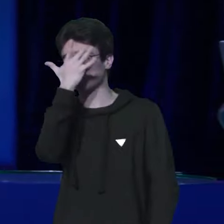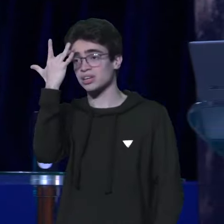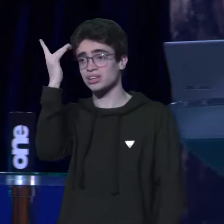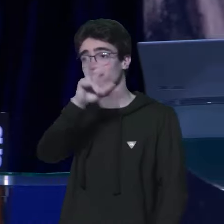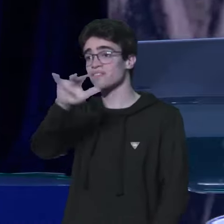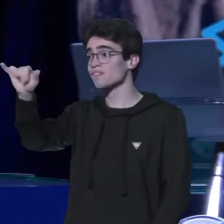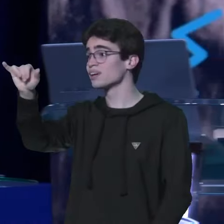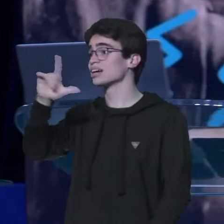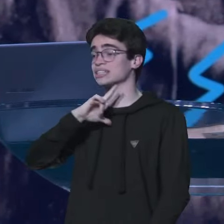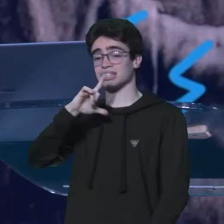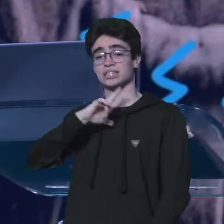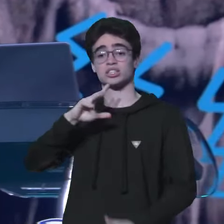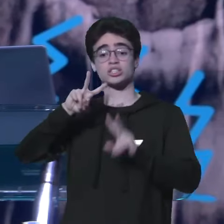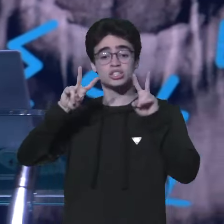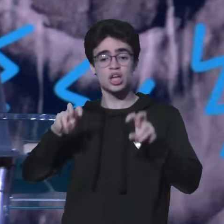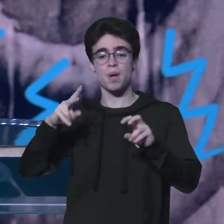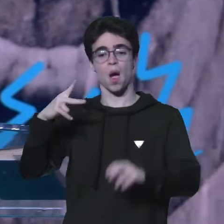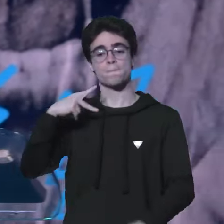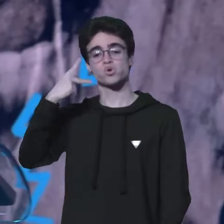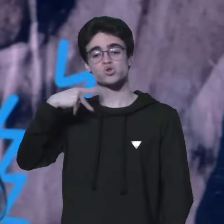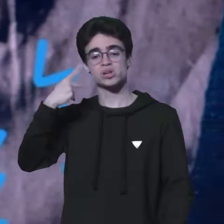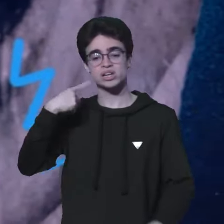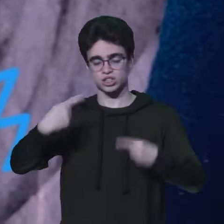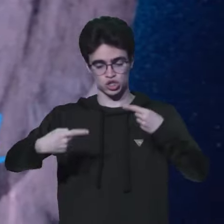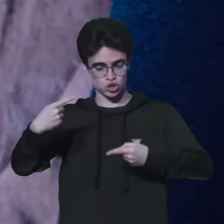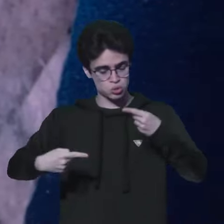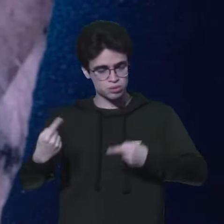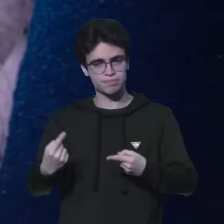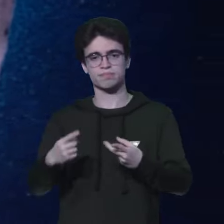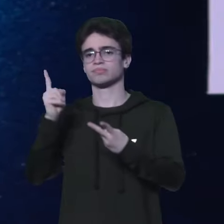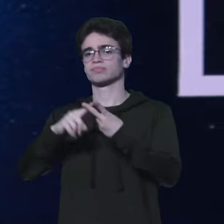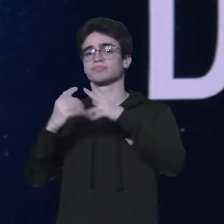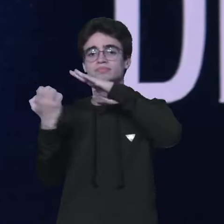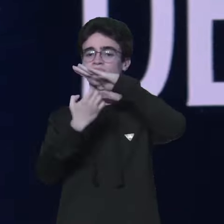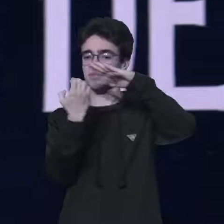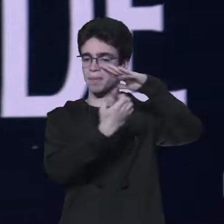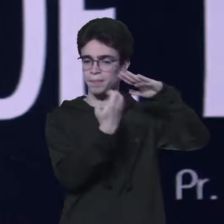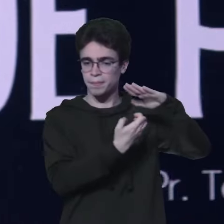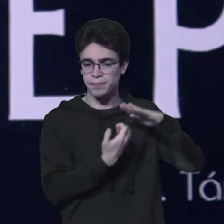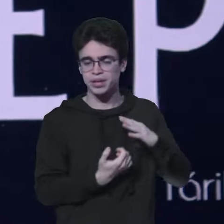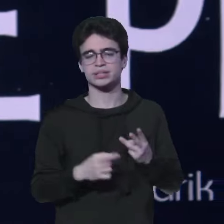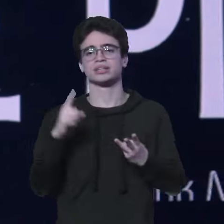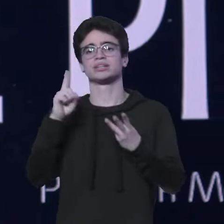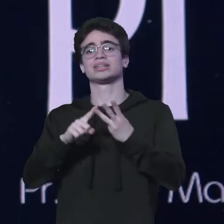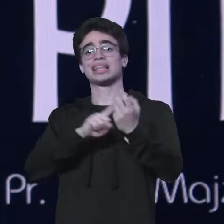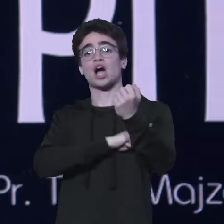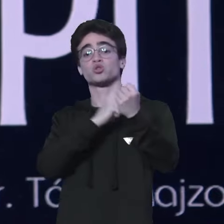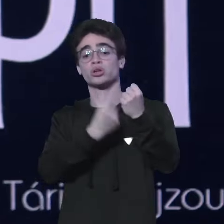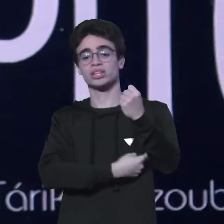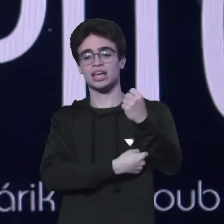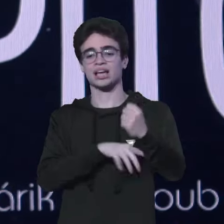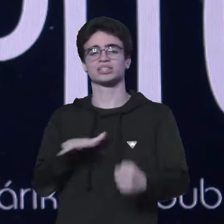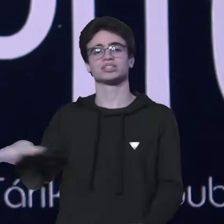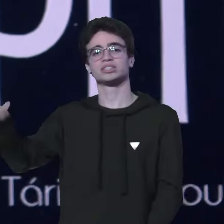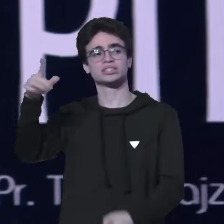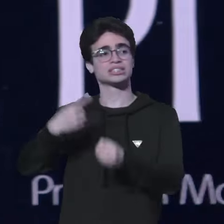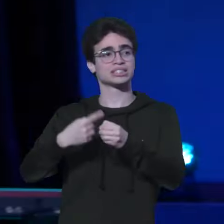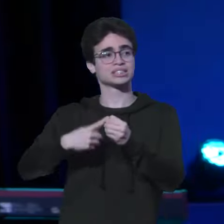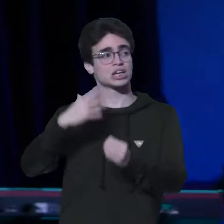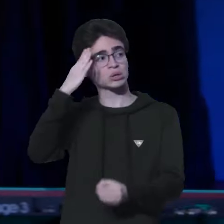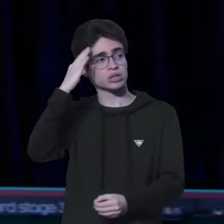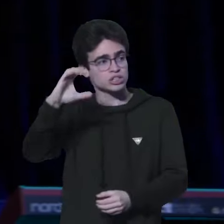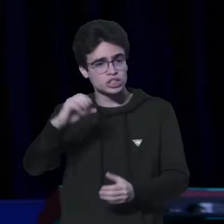os cargos políticos, as empresas e os cargos de autoridade da nossa cidade? E